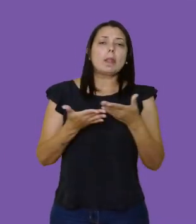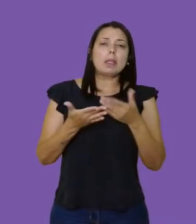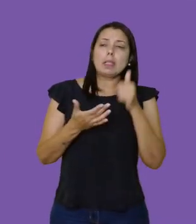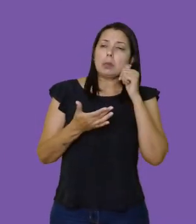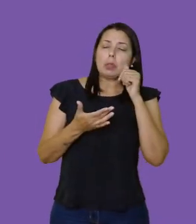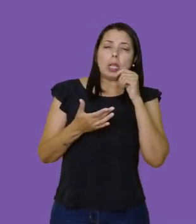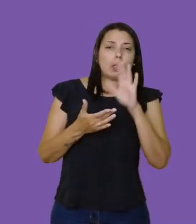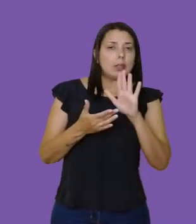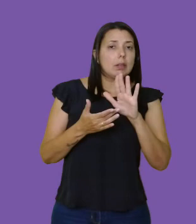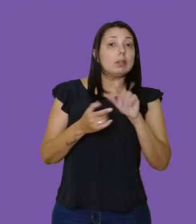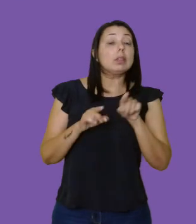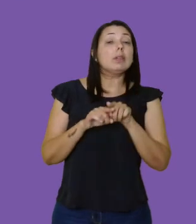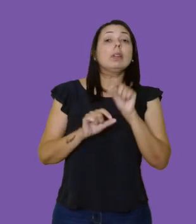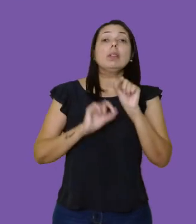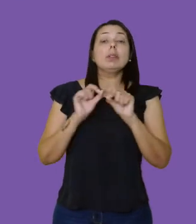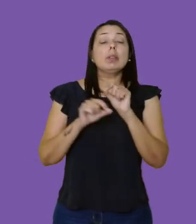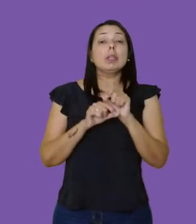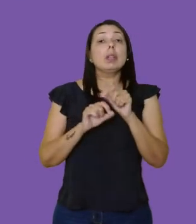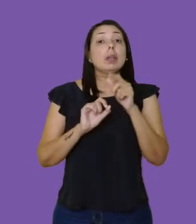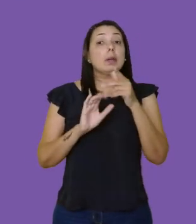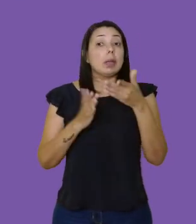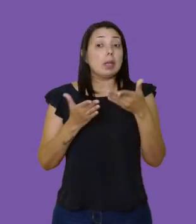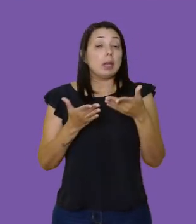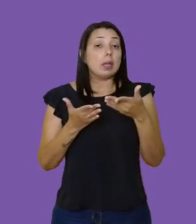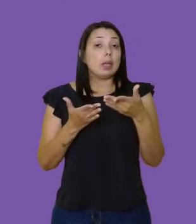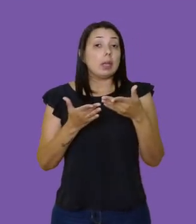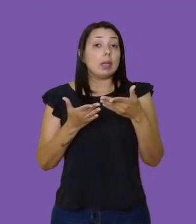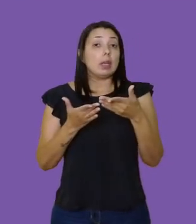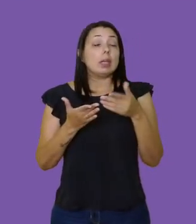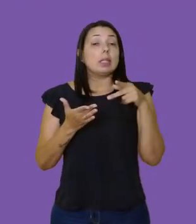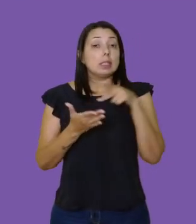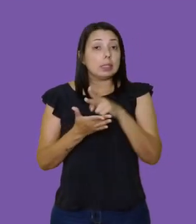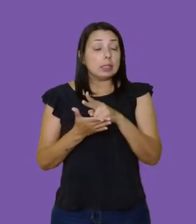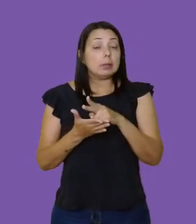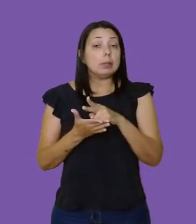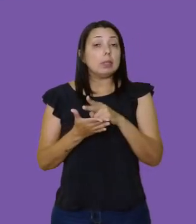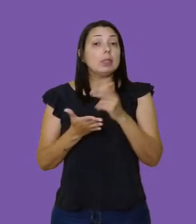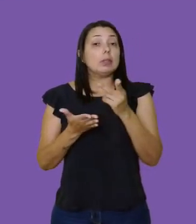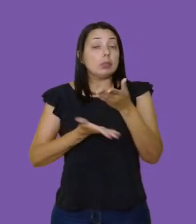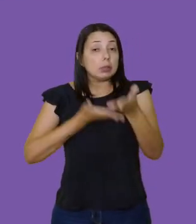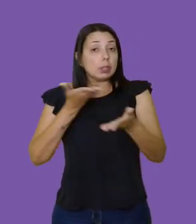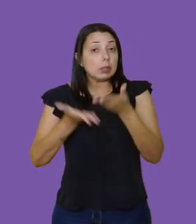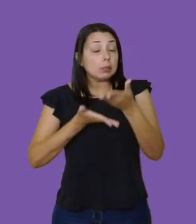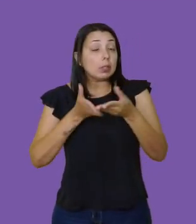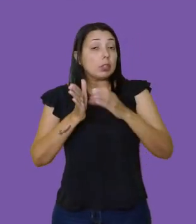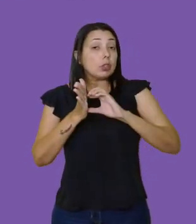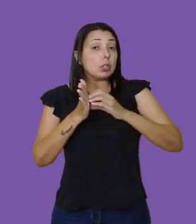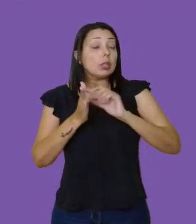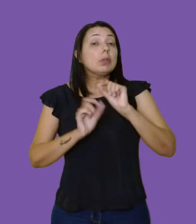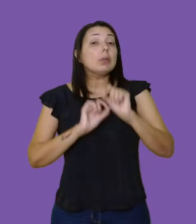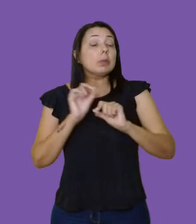é enorme, mas a gente está falando de danos que podem ser decorrentes de um vazamento, de um tratamento de dados